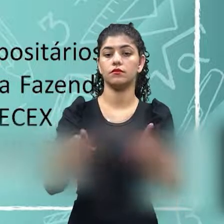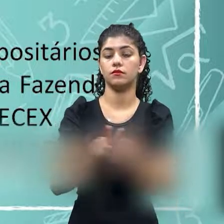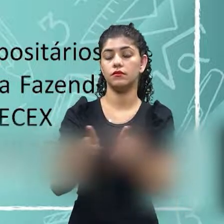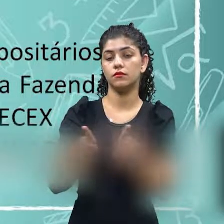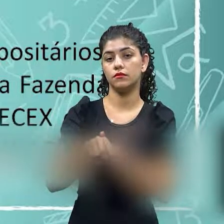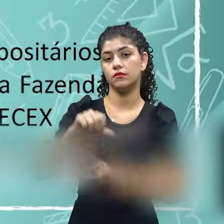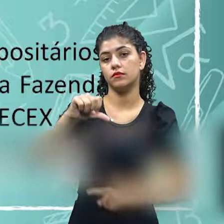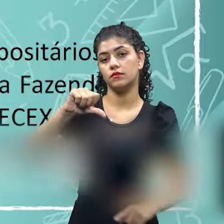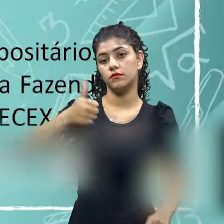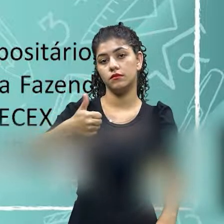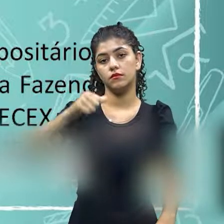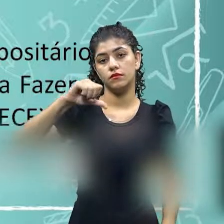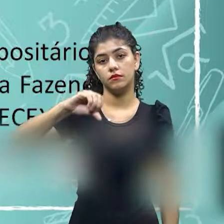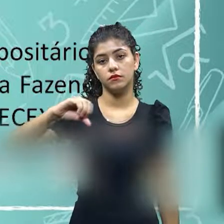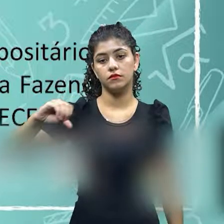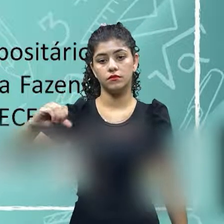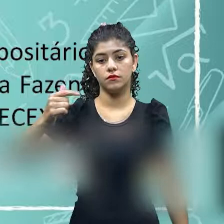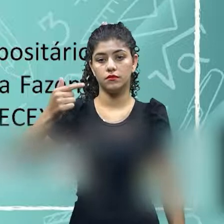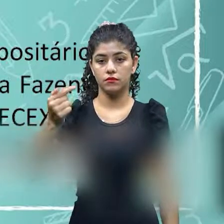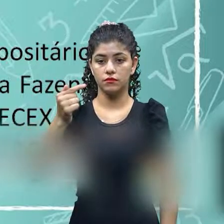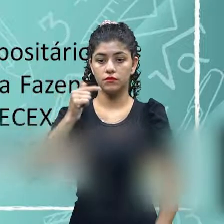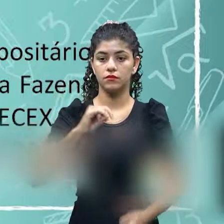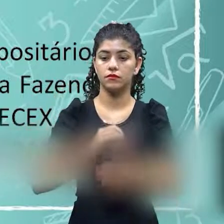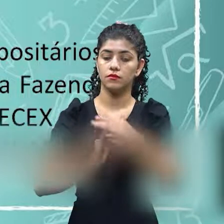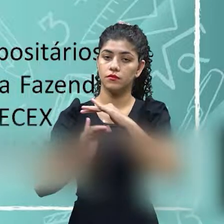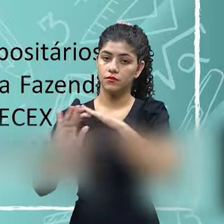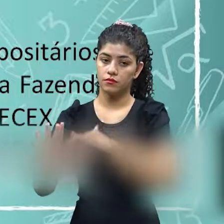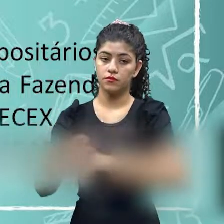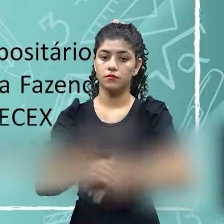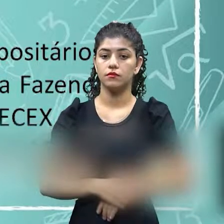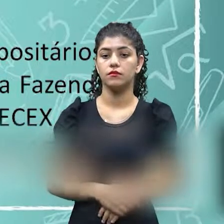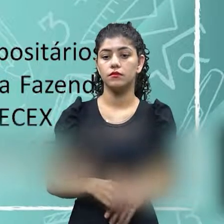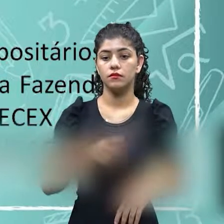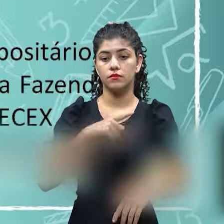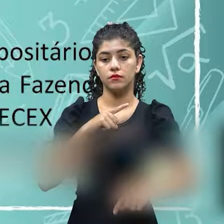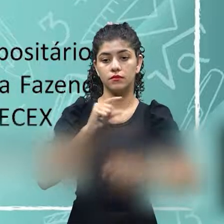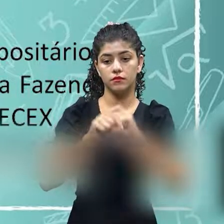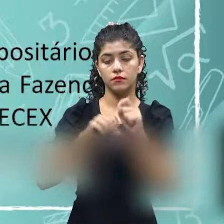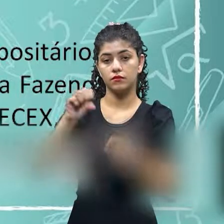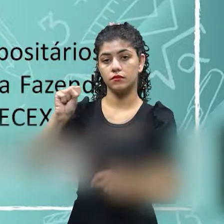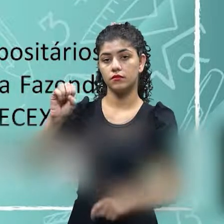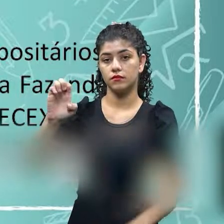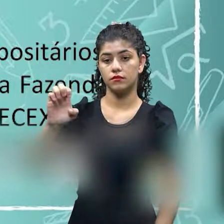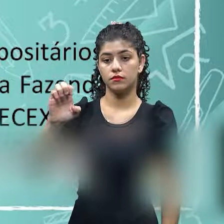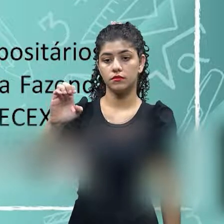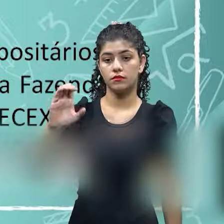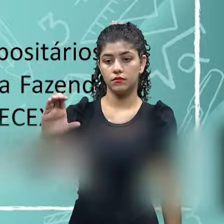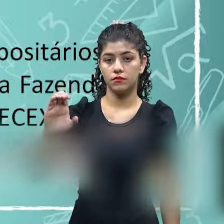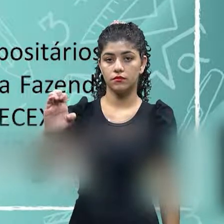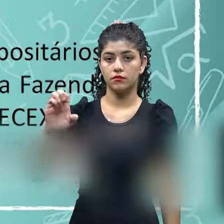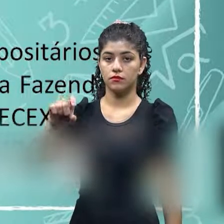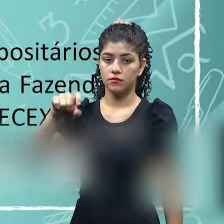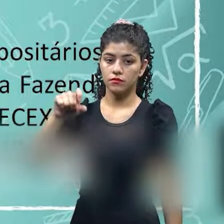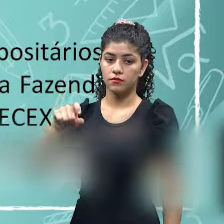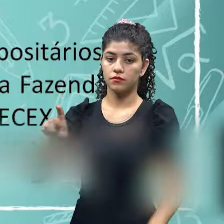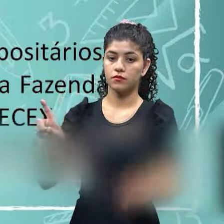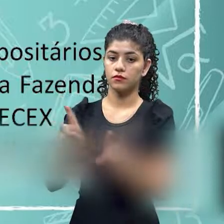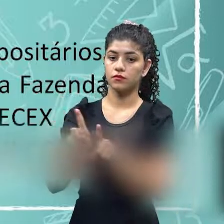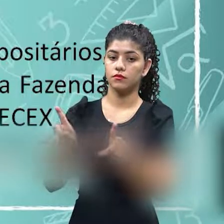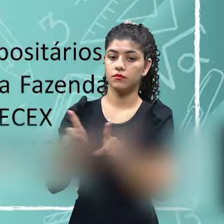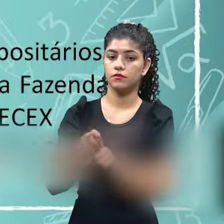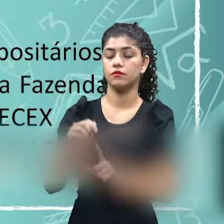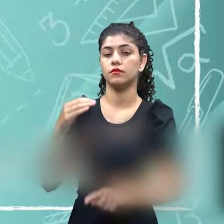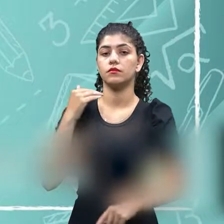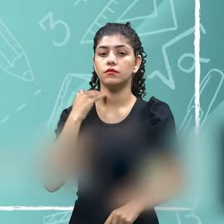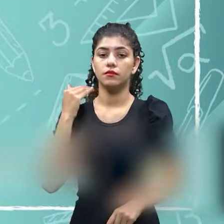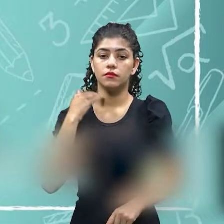para importação. É administrado pelos seguintes órgãos gestores: o SECEX, a Receita Federal Brasileira, o Banco Central